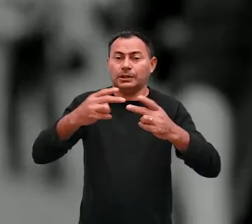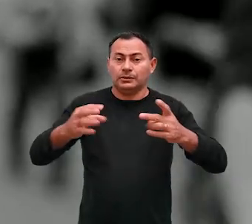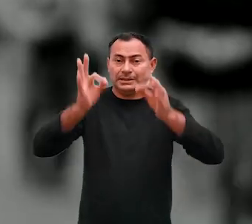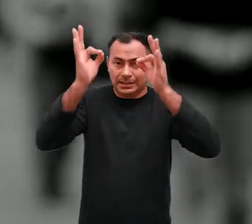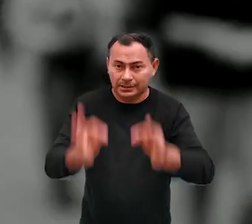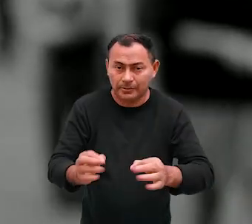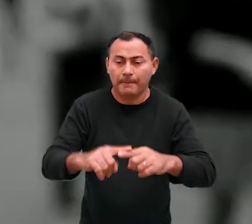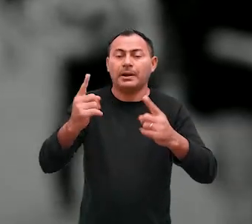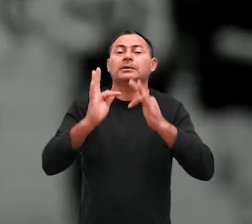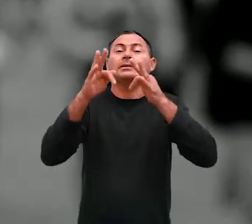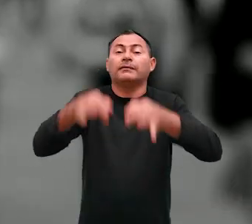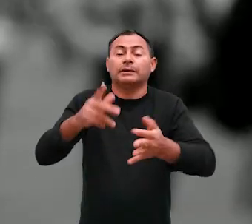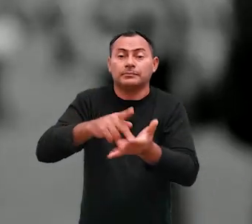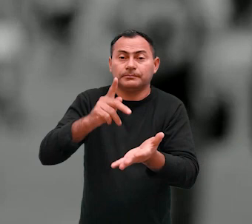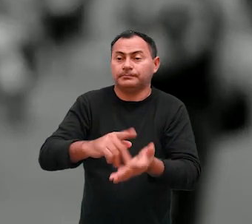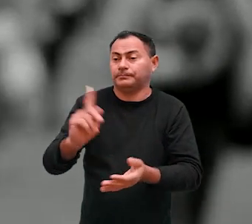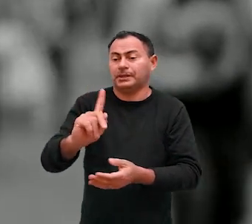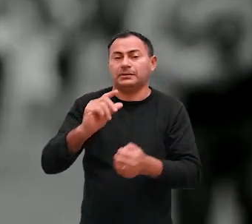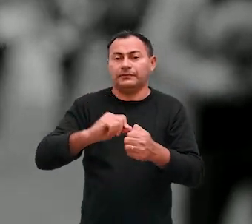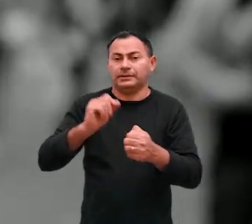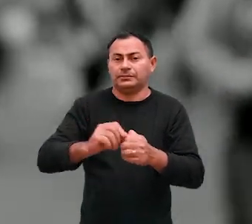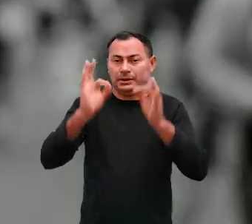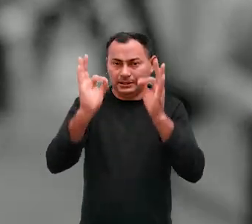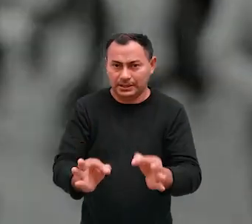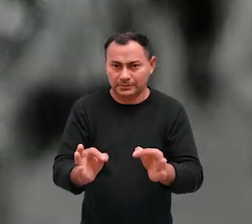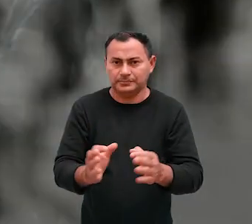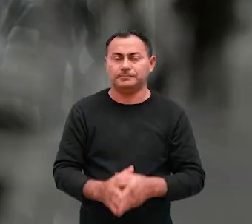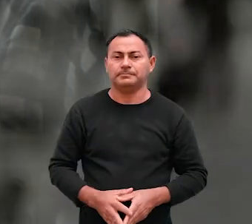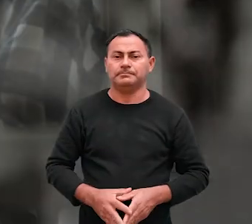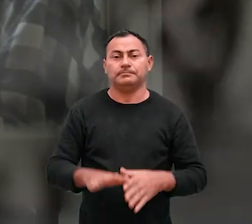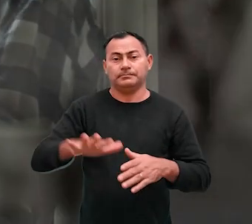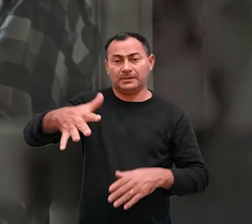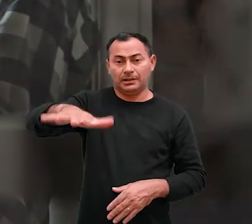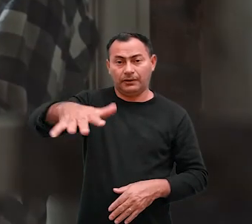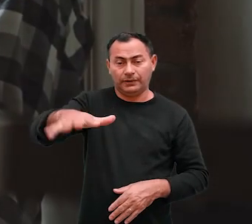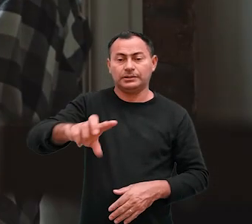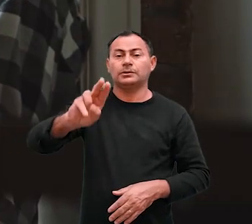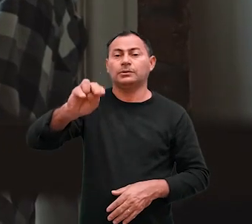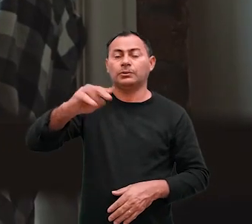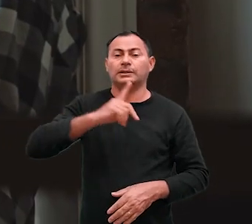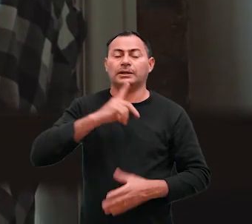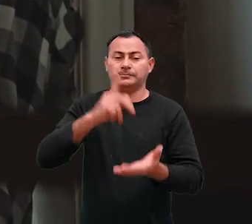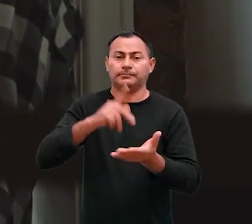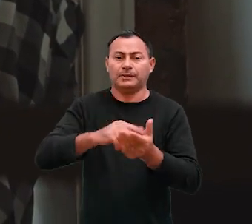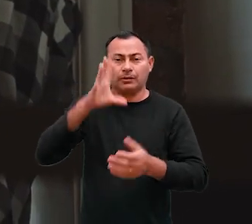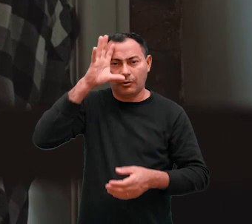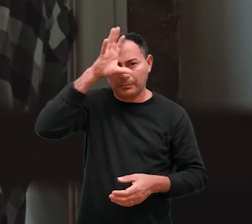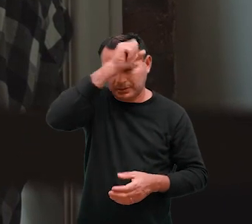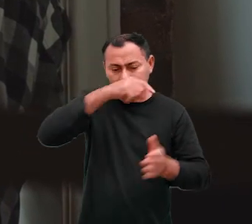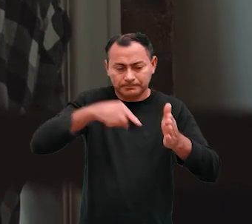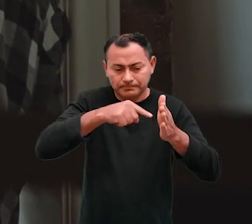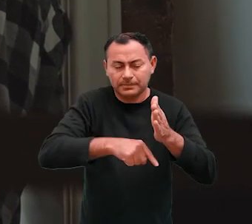que é certo, mas no fim, não estão fazendo o que é certo. Talvez jamais tenham realmente